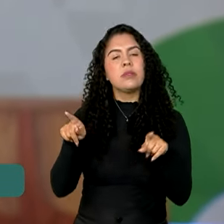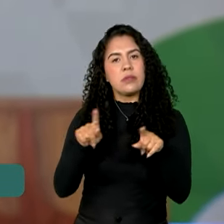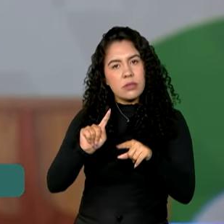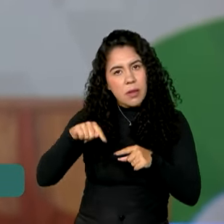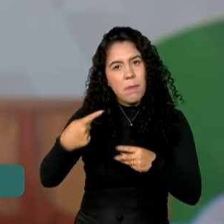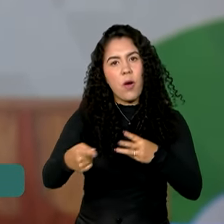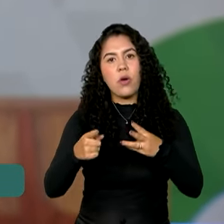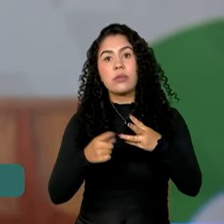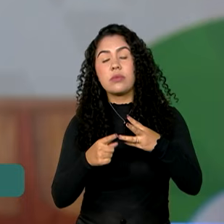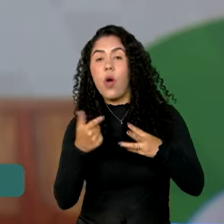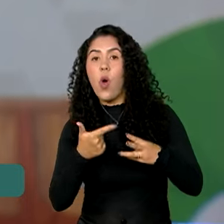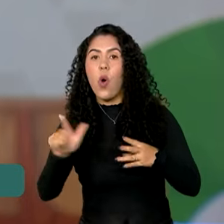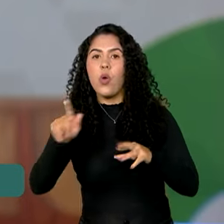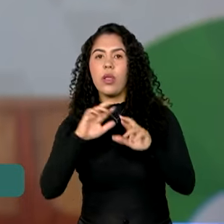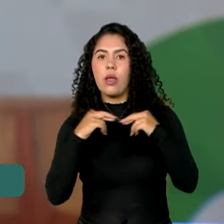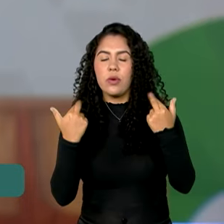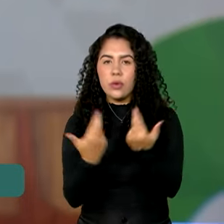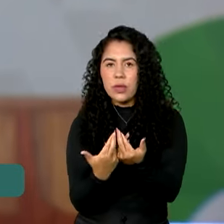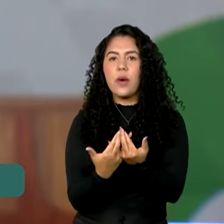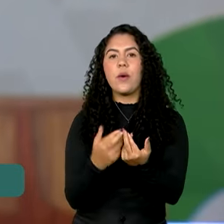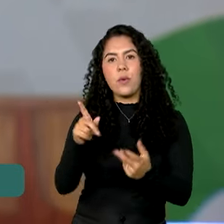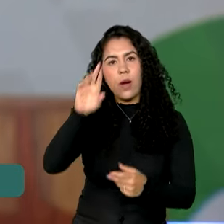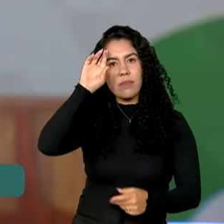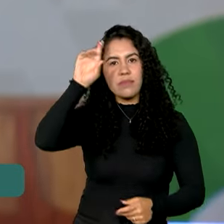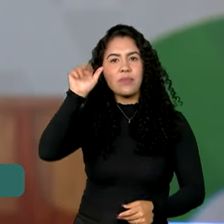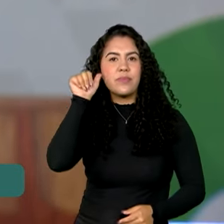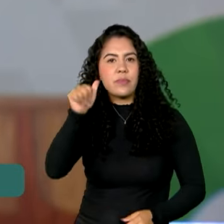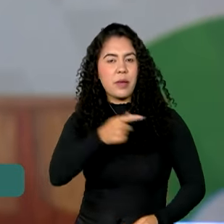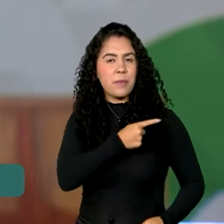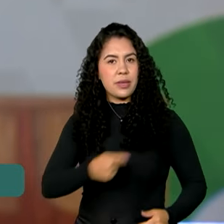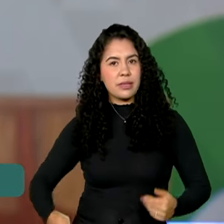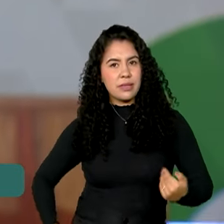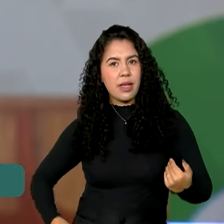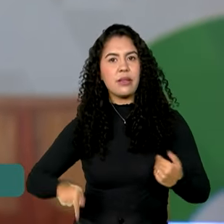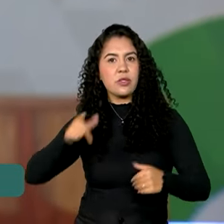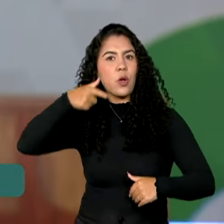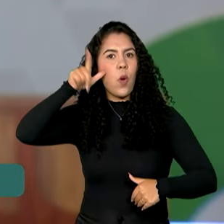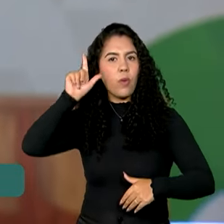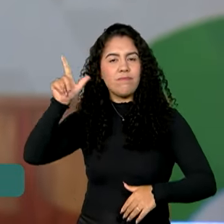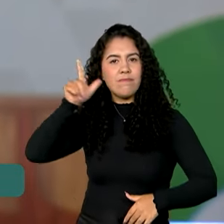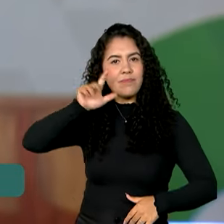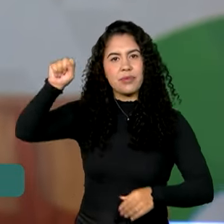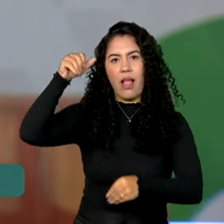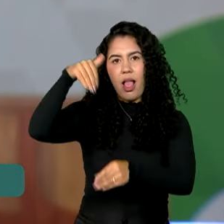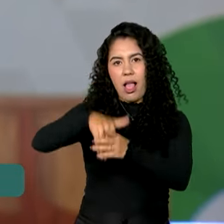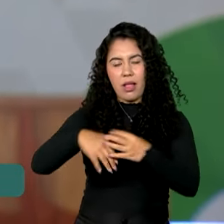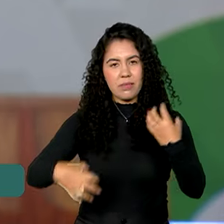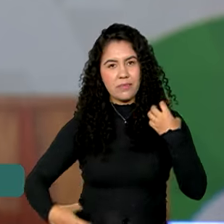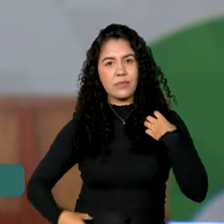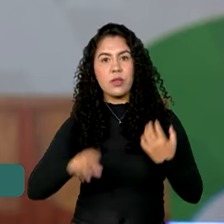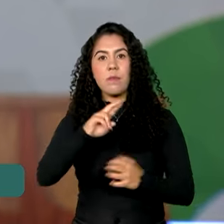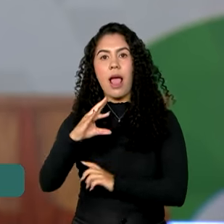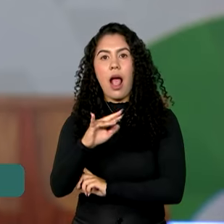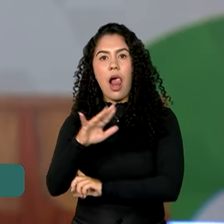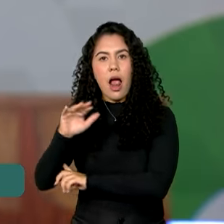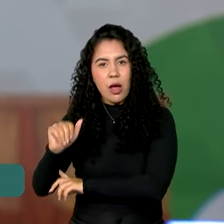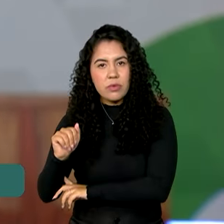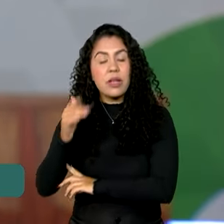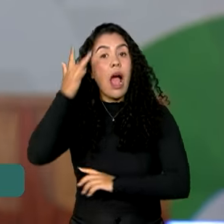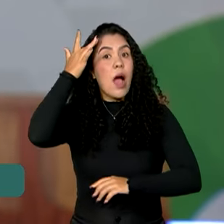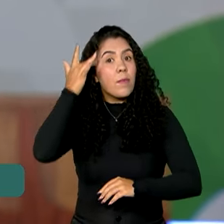reunião também com a presidente eleita do México, que toma posse amanhã, Cláudia Sheinbaum. À noite, ele participa de um